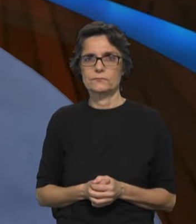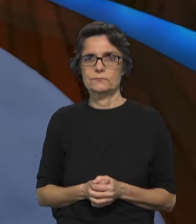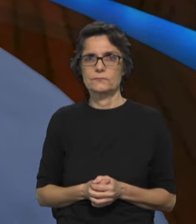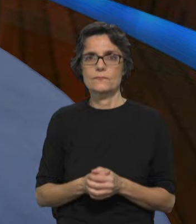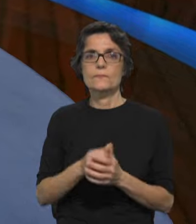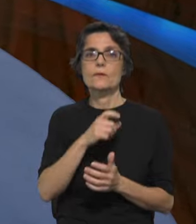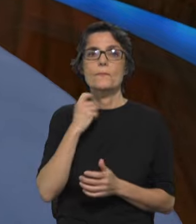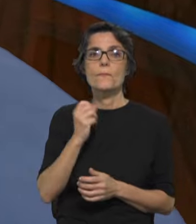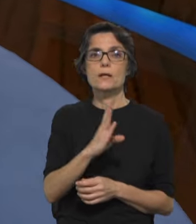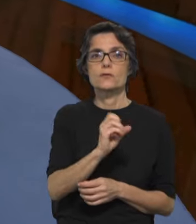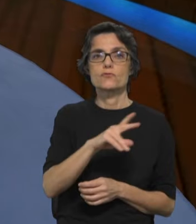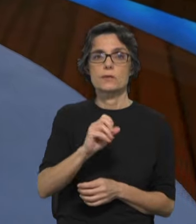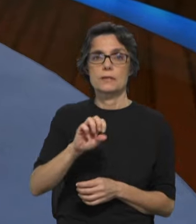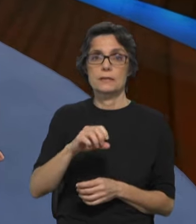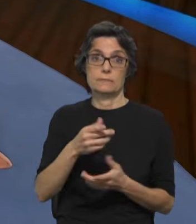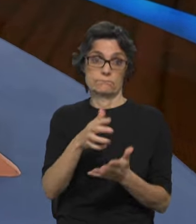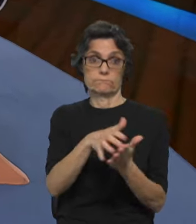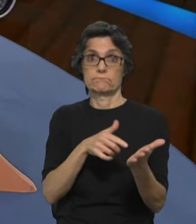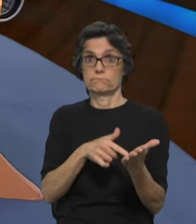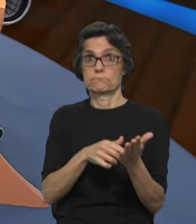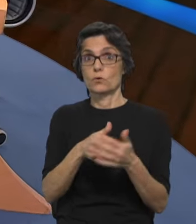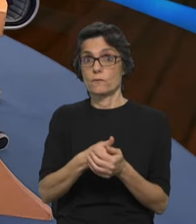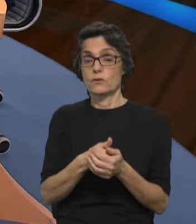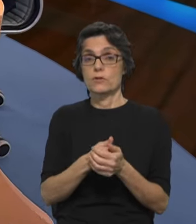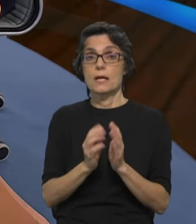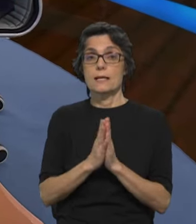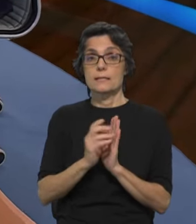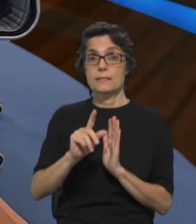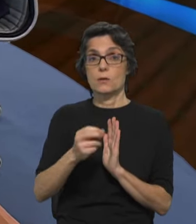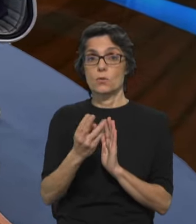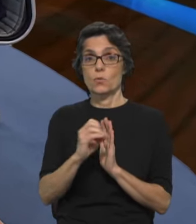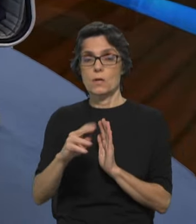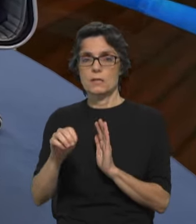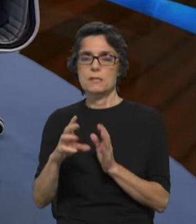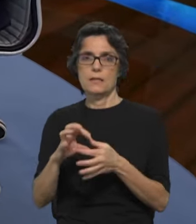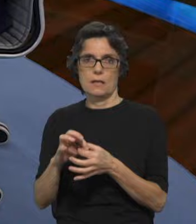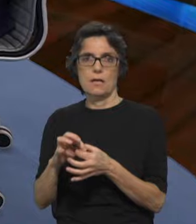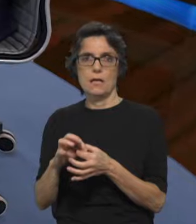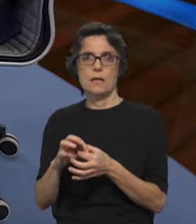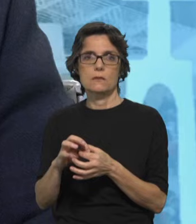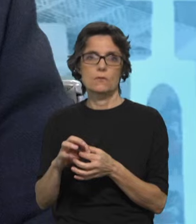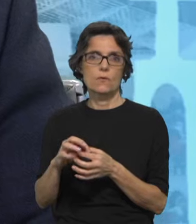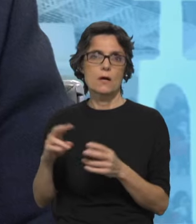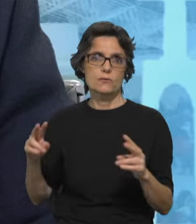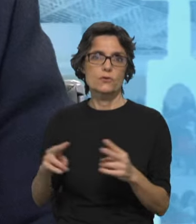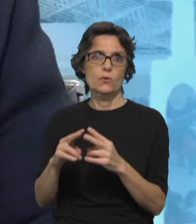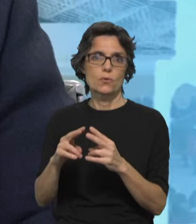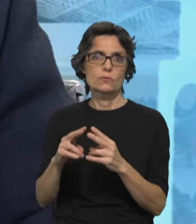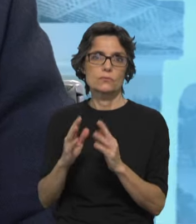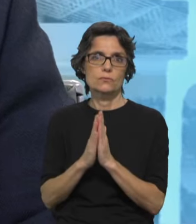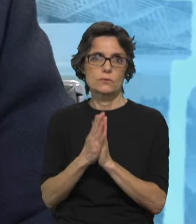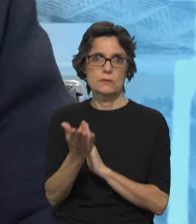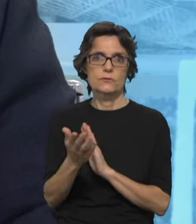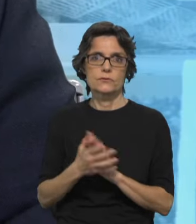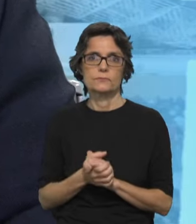Padre Joaquim Canhão, um texto do Evangelho de São Lucas que está muito relacionado com o Congresso Eucarístico. É verdade,